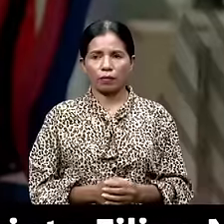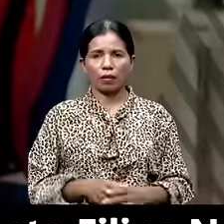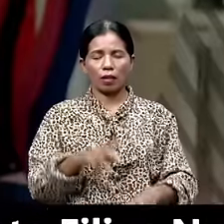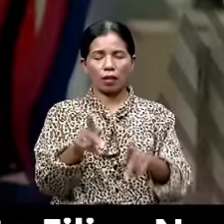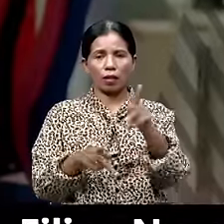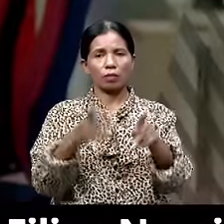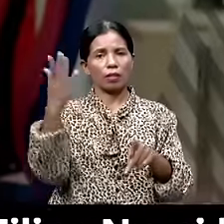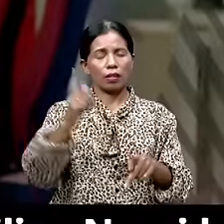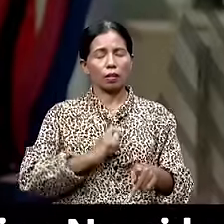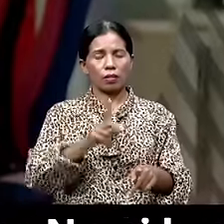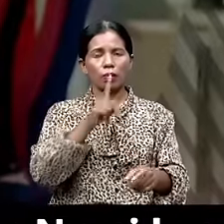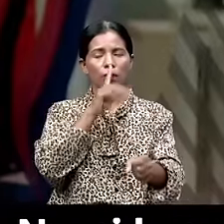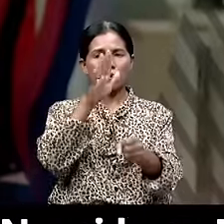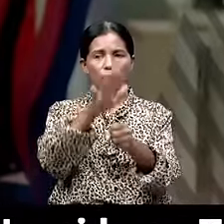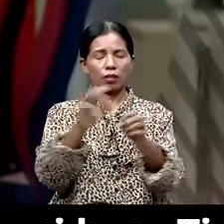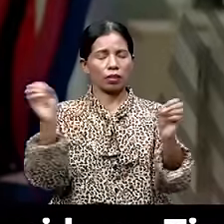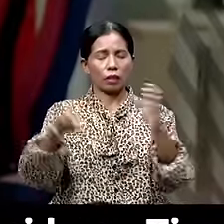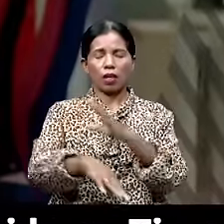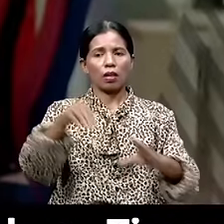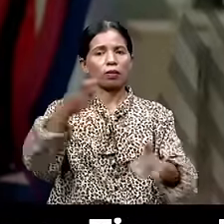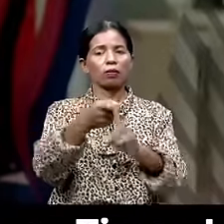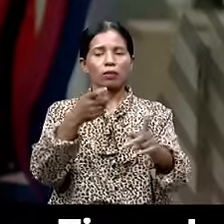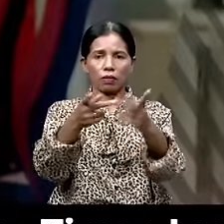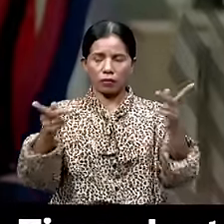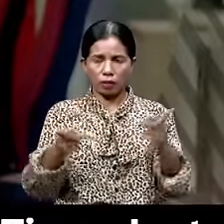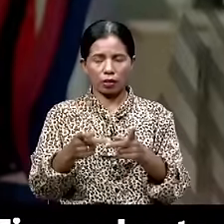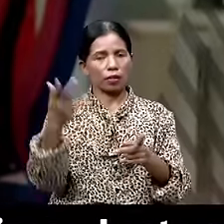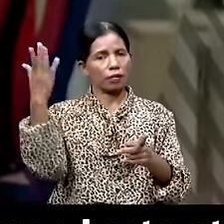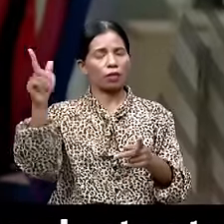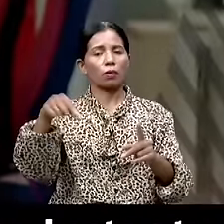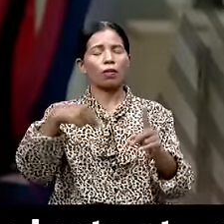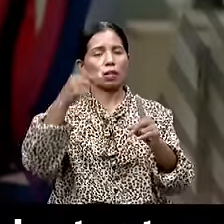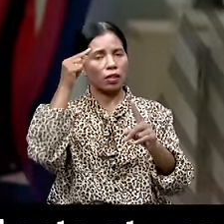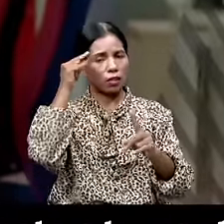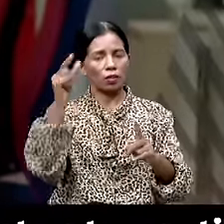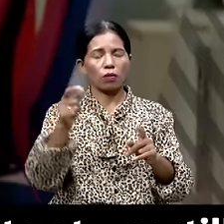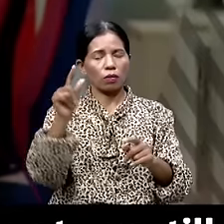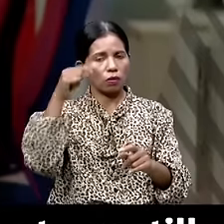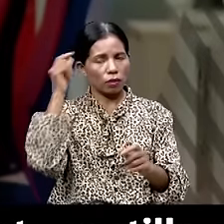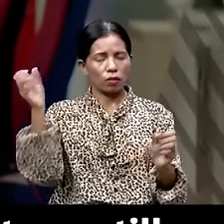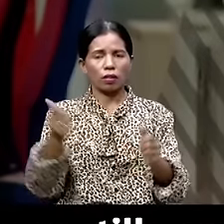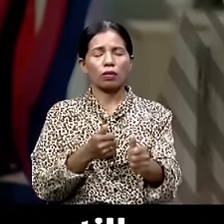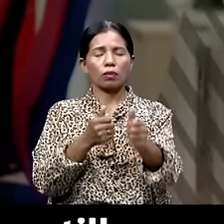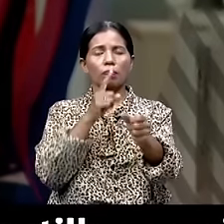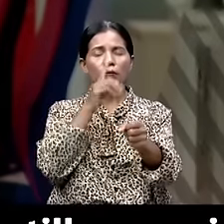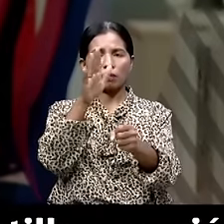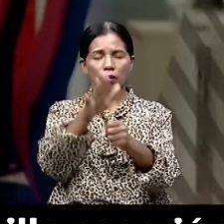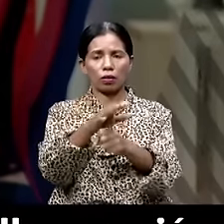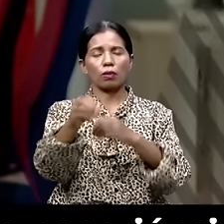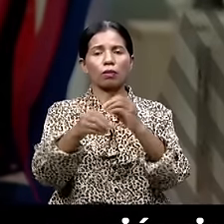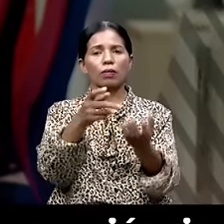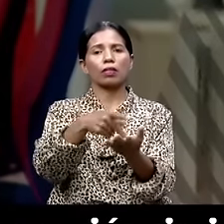Comunidade Tolu promete selesai husifating refere banhira governo la cumpri promessa conaba